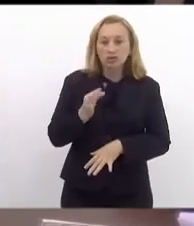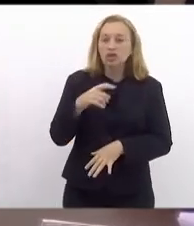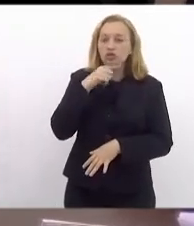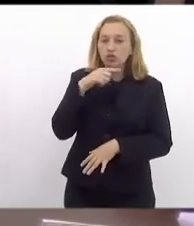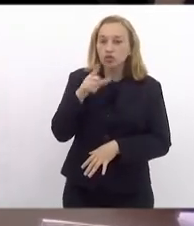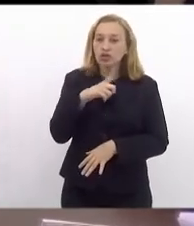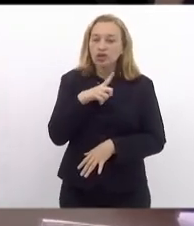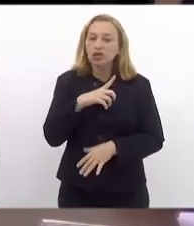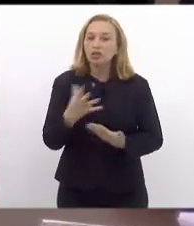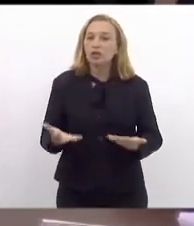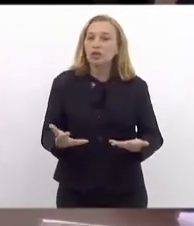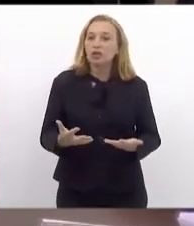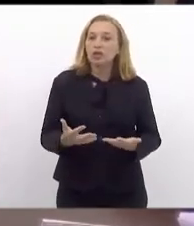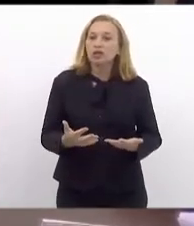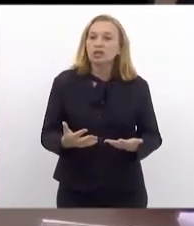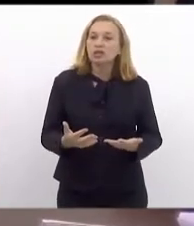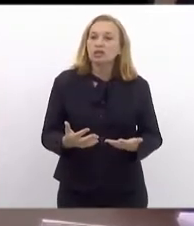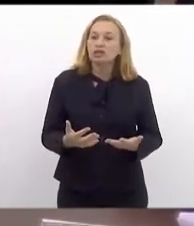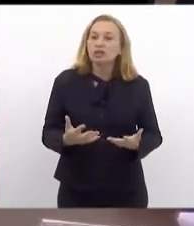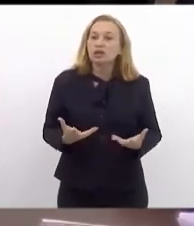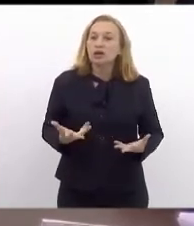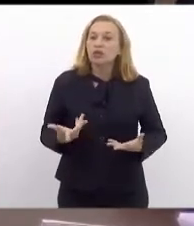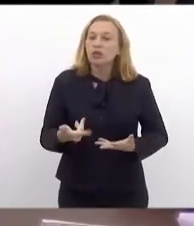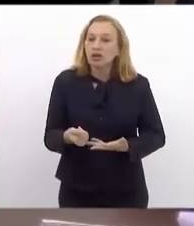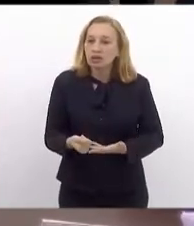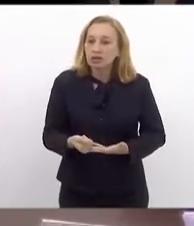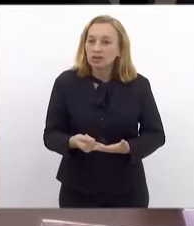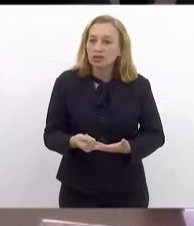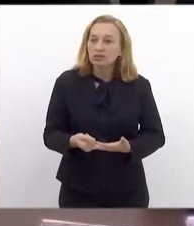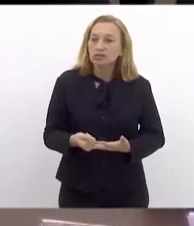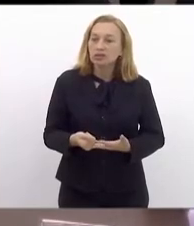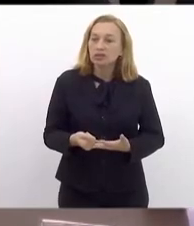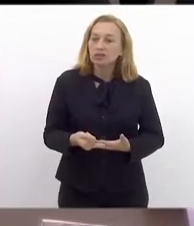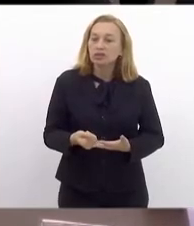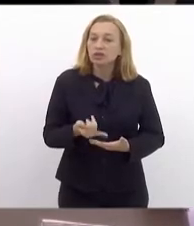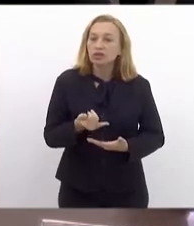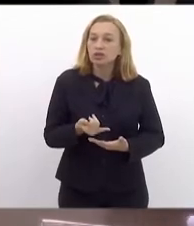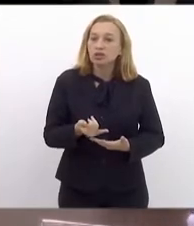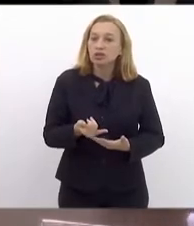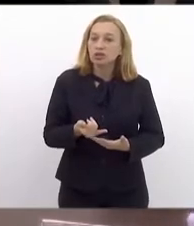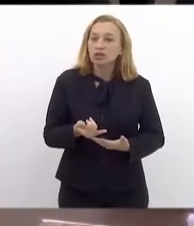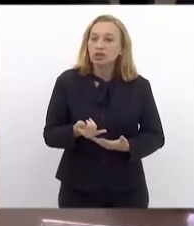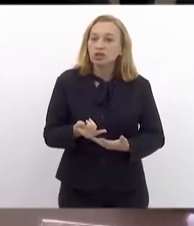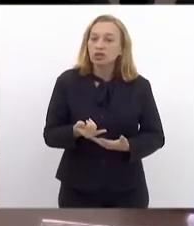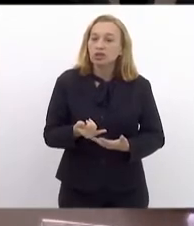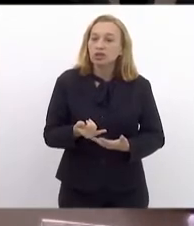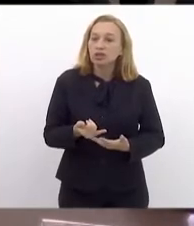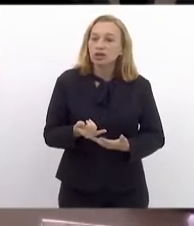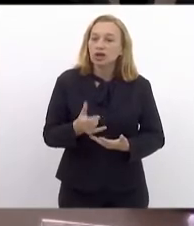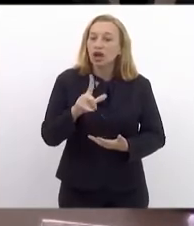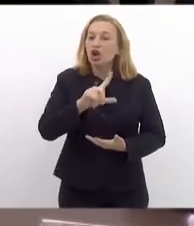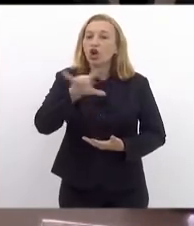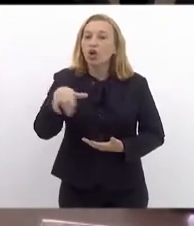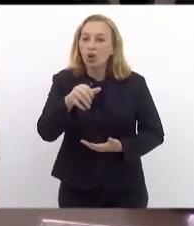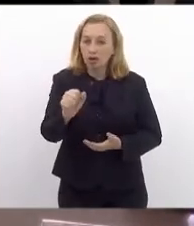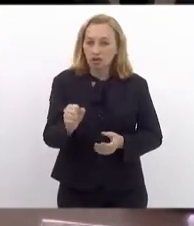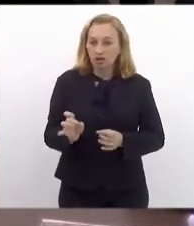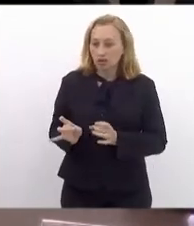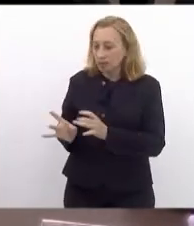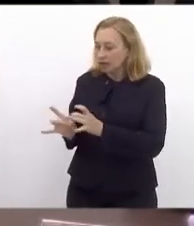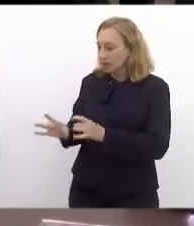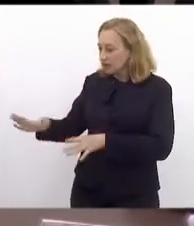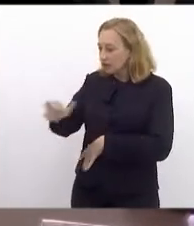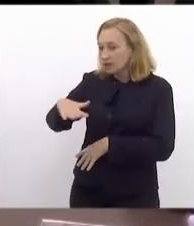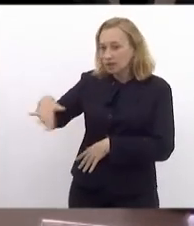é quanto à efetividade para a confecção uma desculpa para a loja né a para o comércio